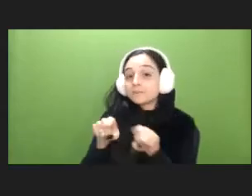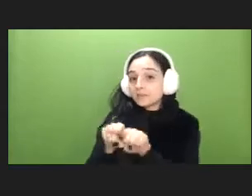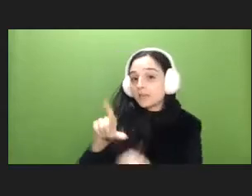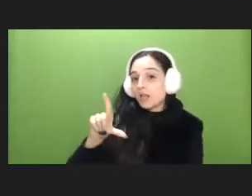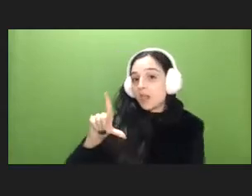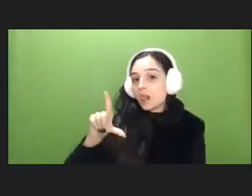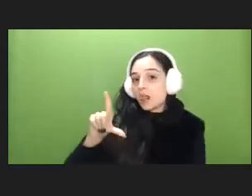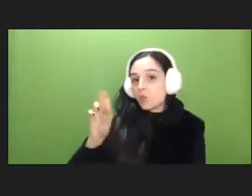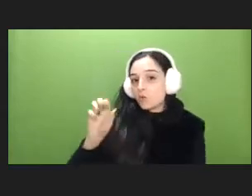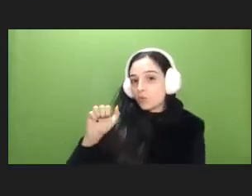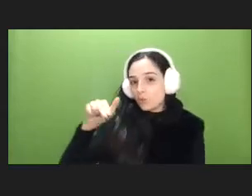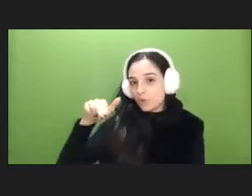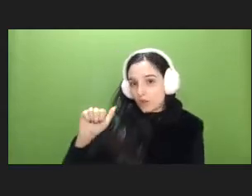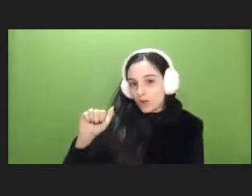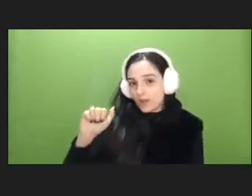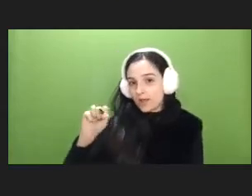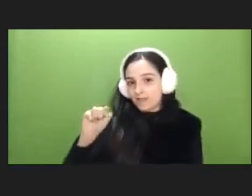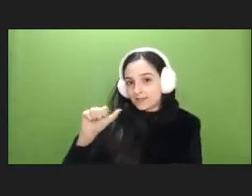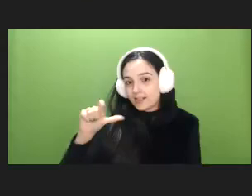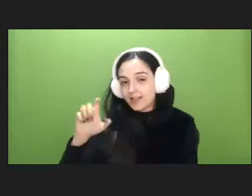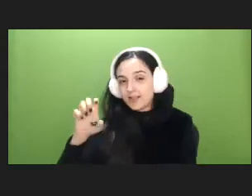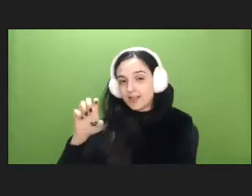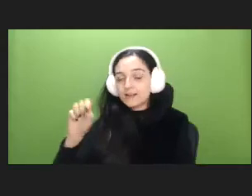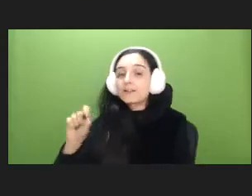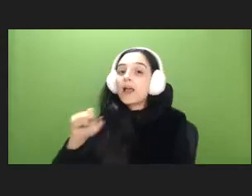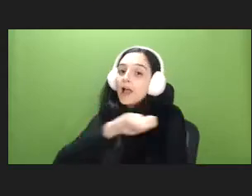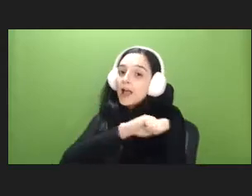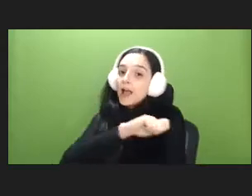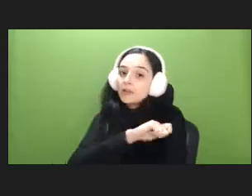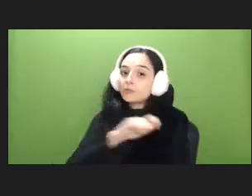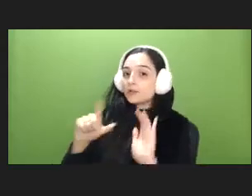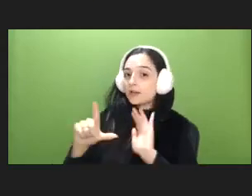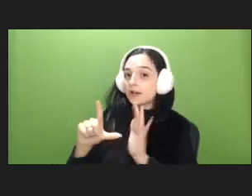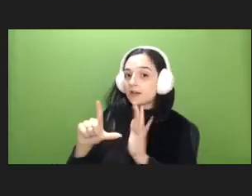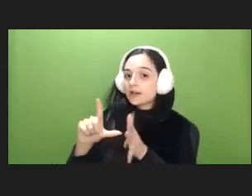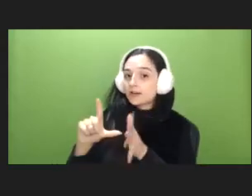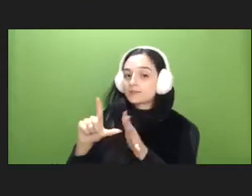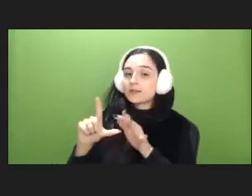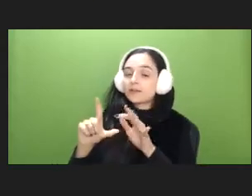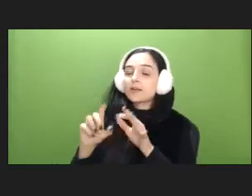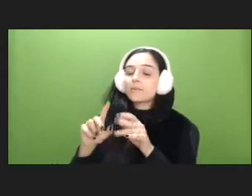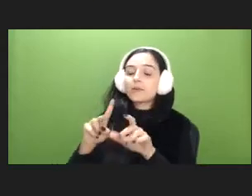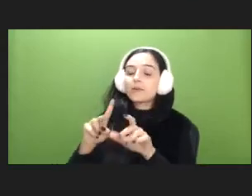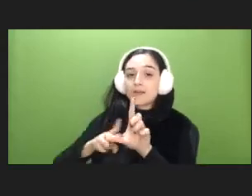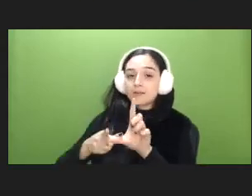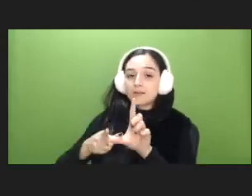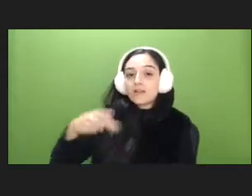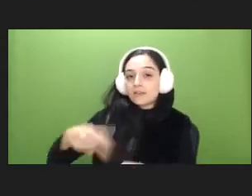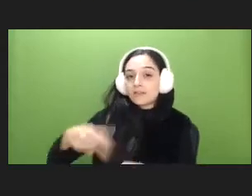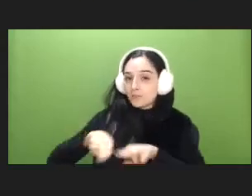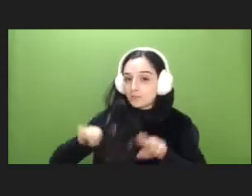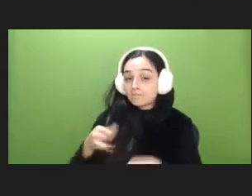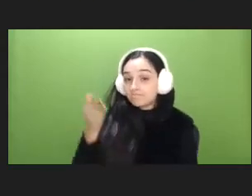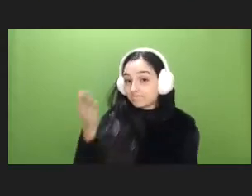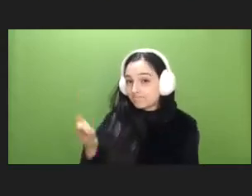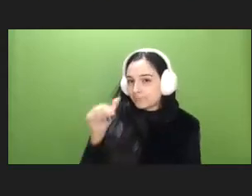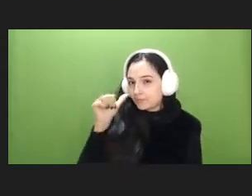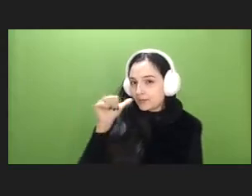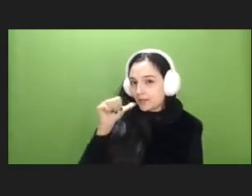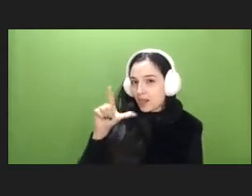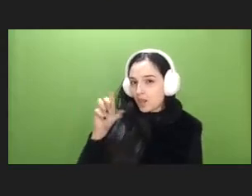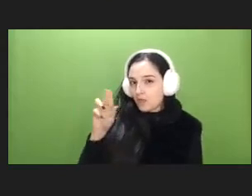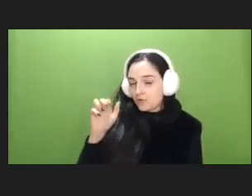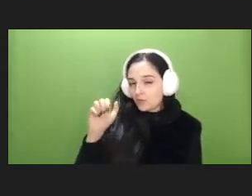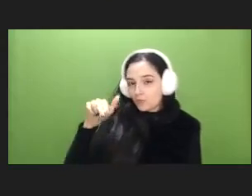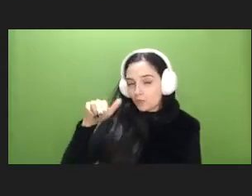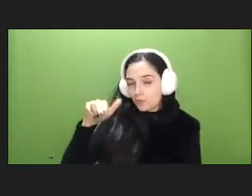Libras, bacharelado da UFSC. A participação da Luana nesta atividade integra seu processo de